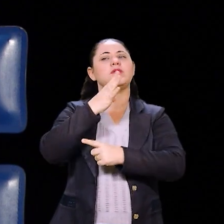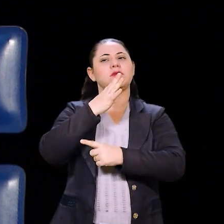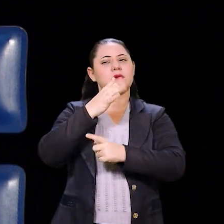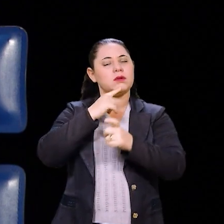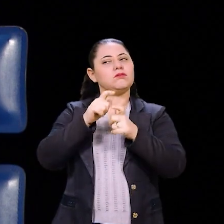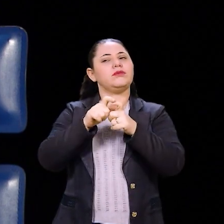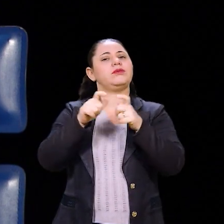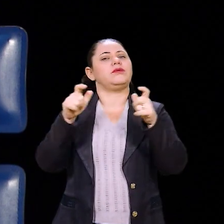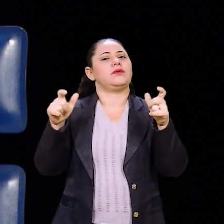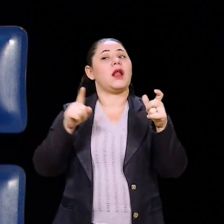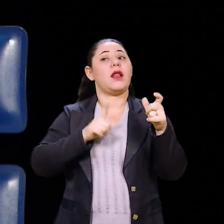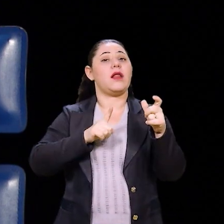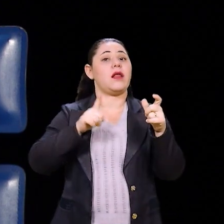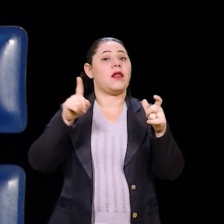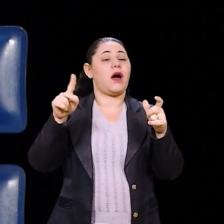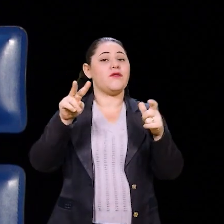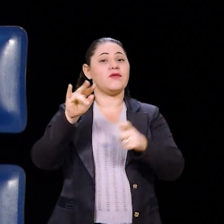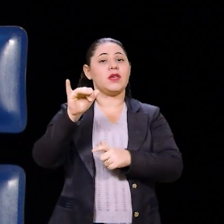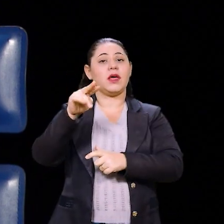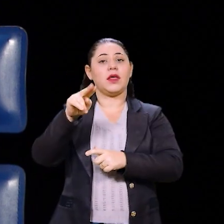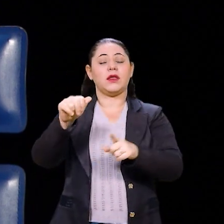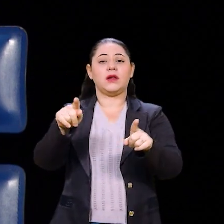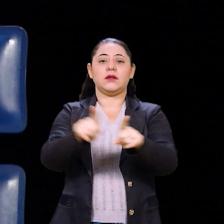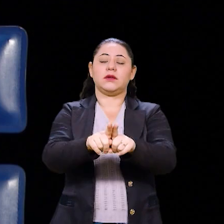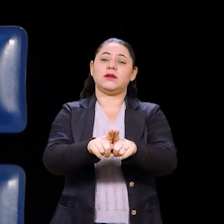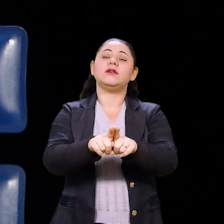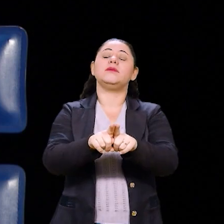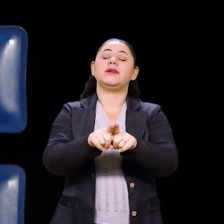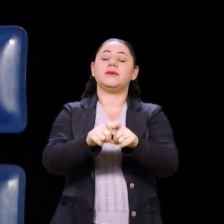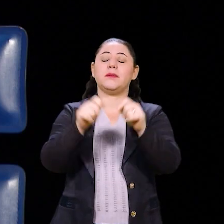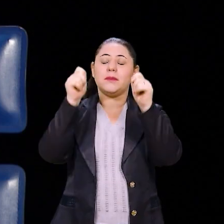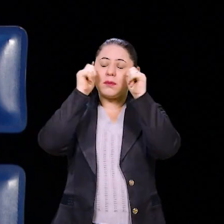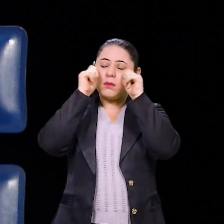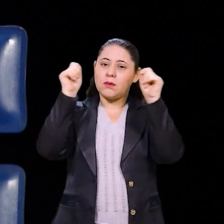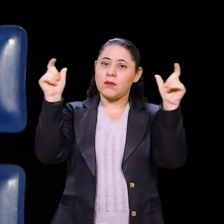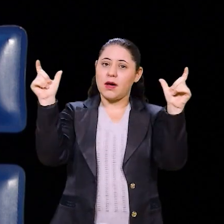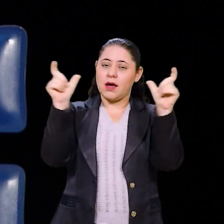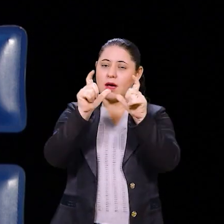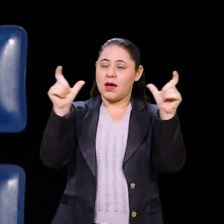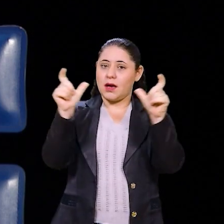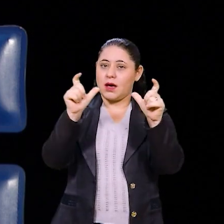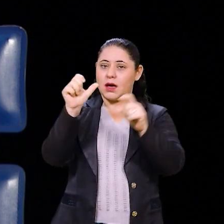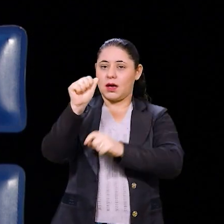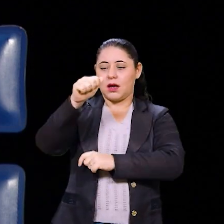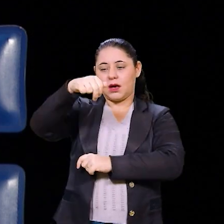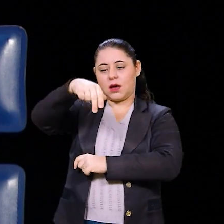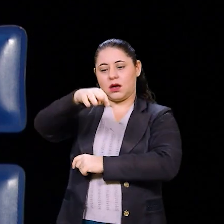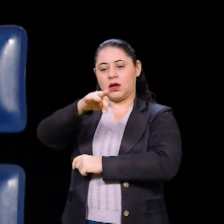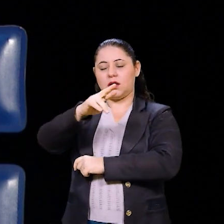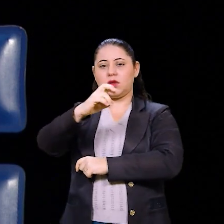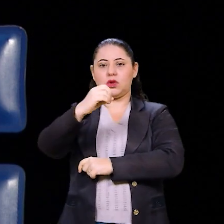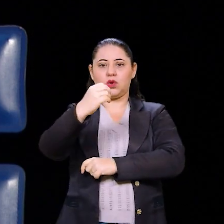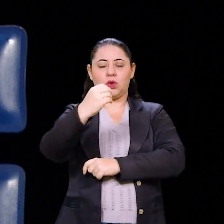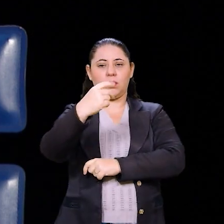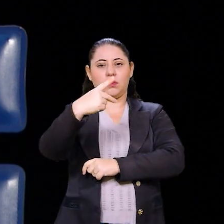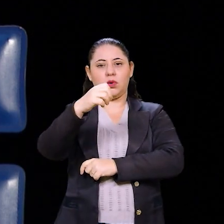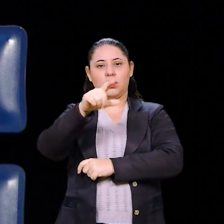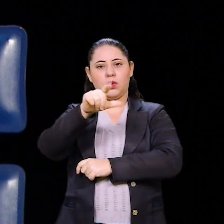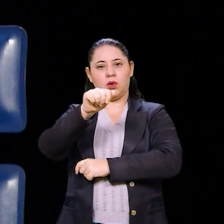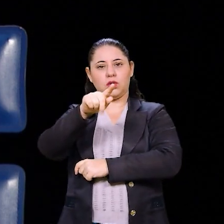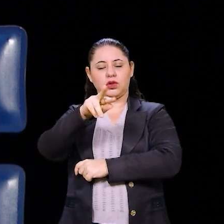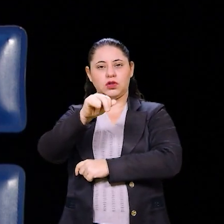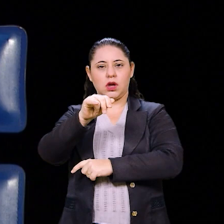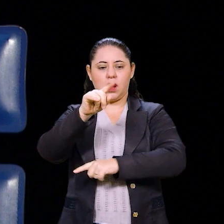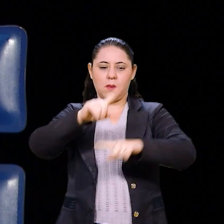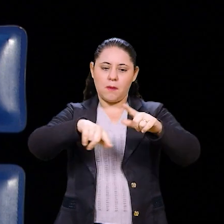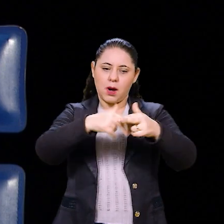conhecimento um pouco mais abrangente. Sim. Foi lá que também despertou para a antropologia e